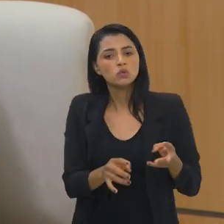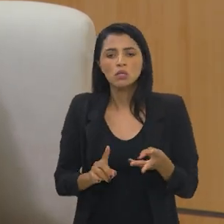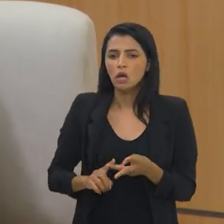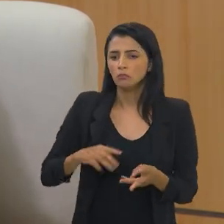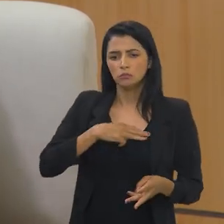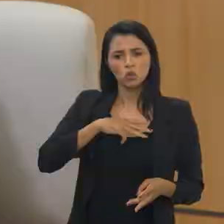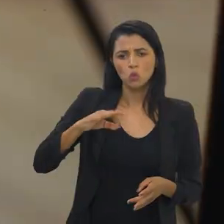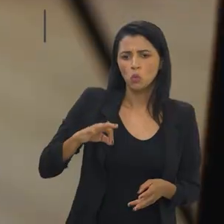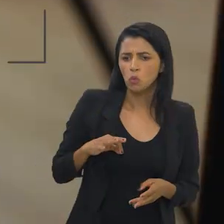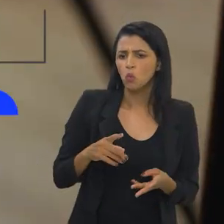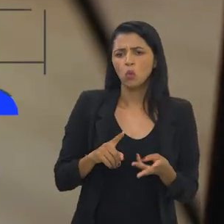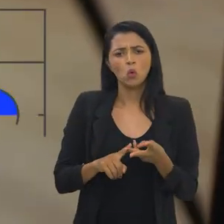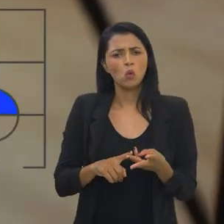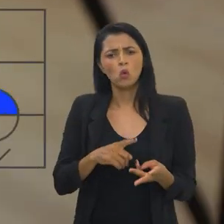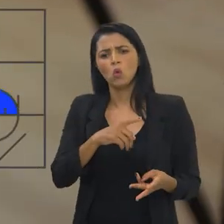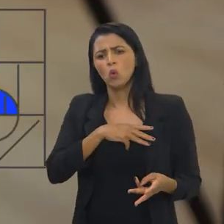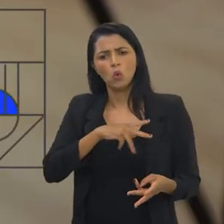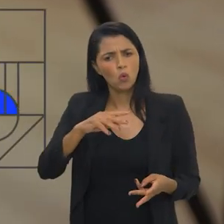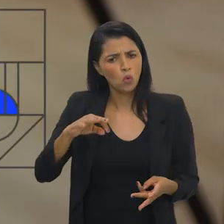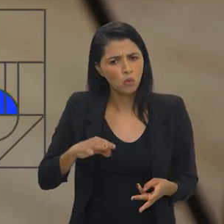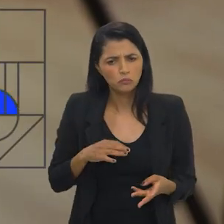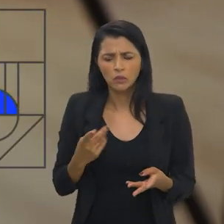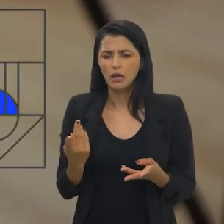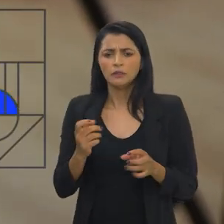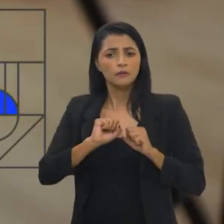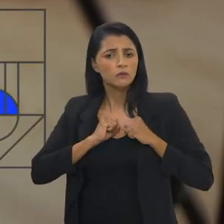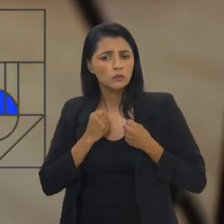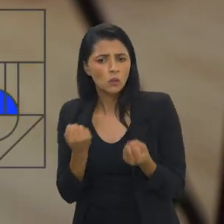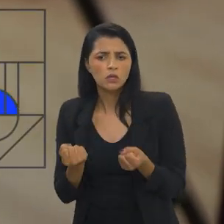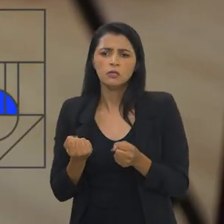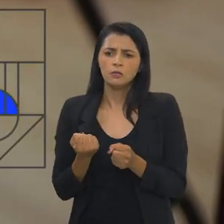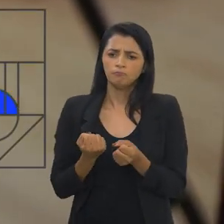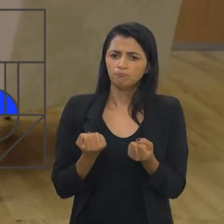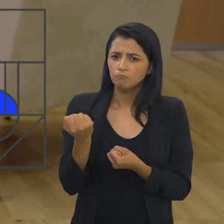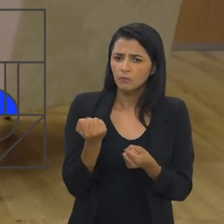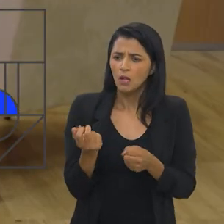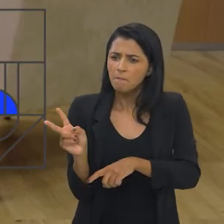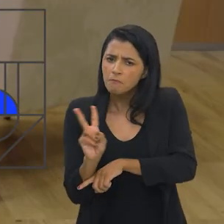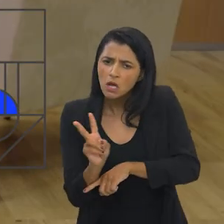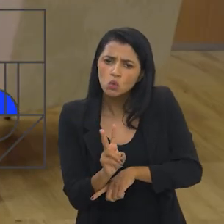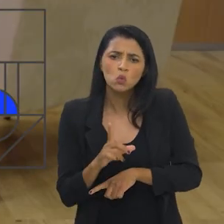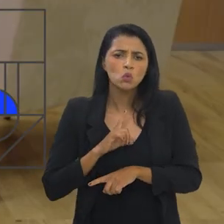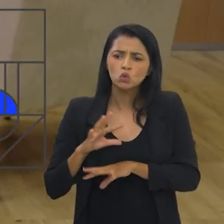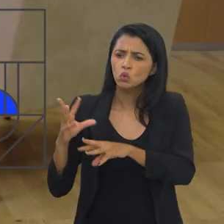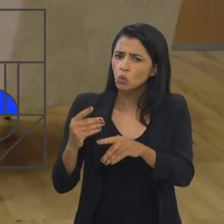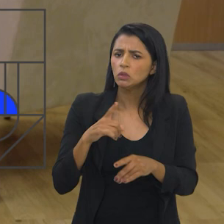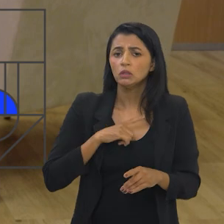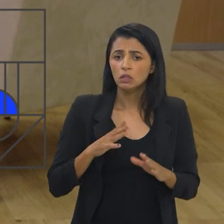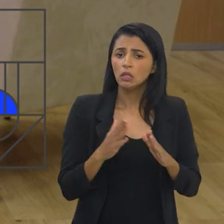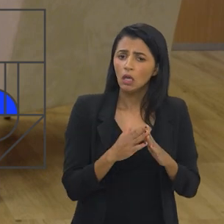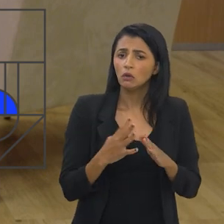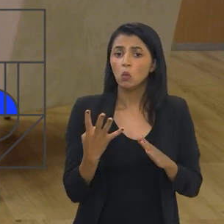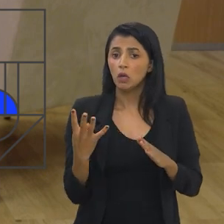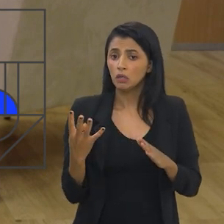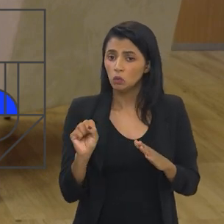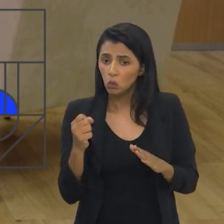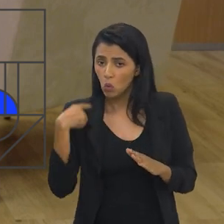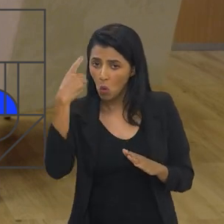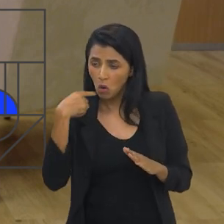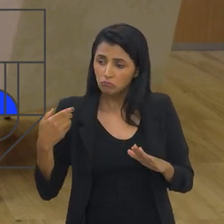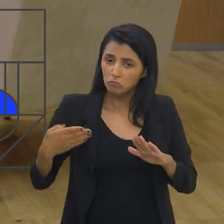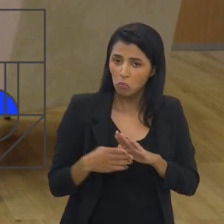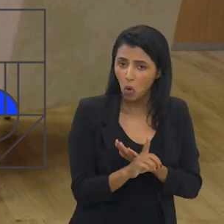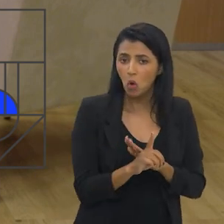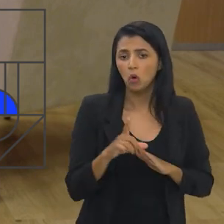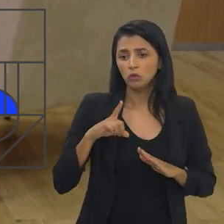o Juizado o Ministério Público a Defensoria Pública a Patrulha Maria da Penha ela tem um abrigo 48 horas